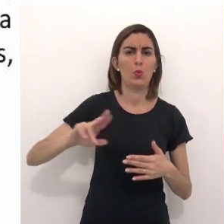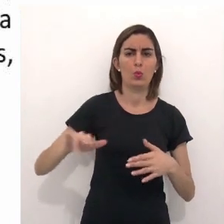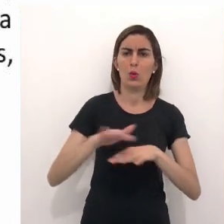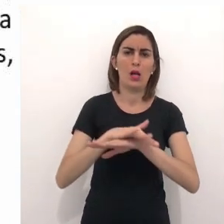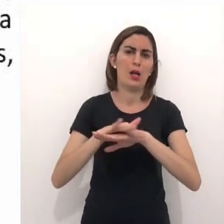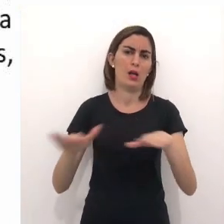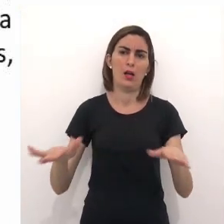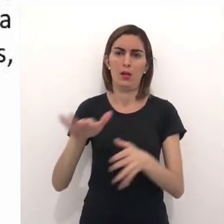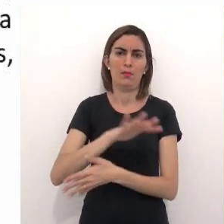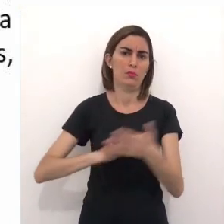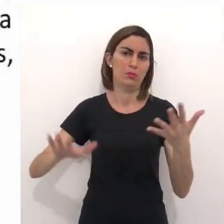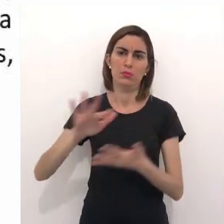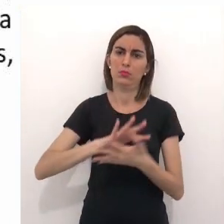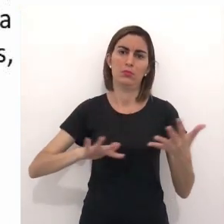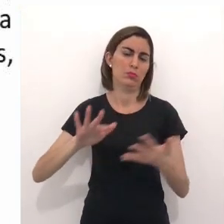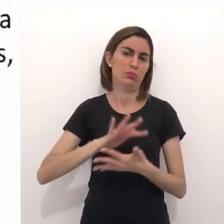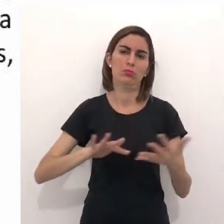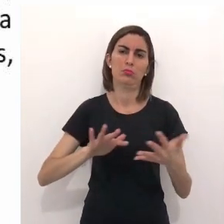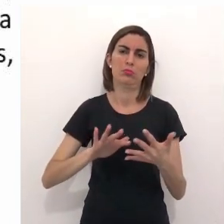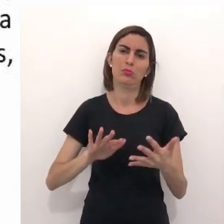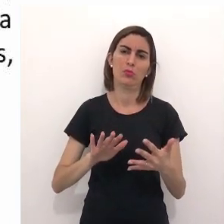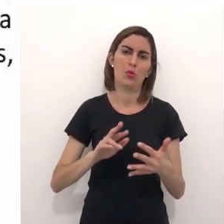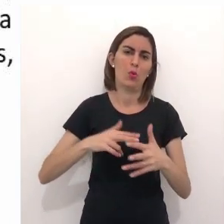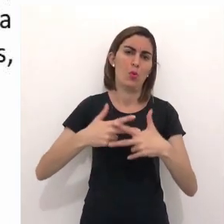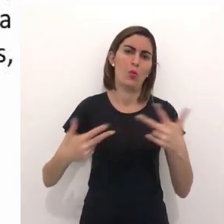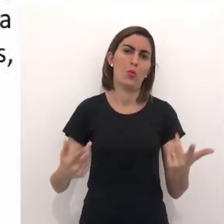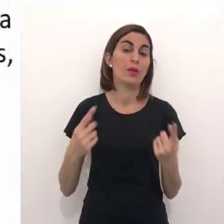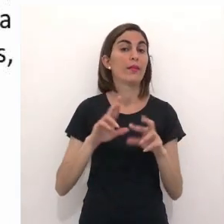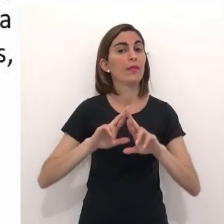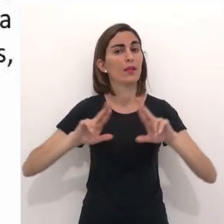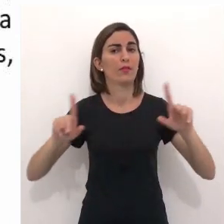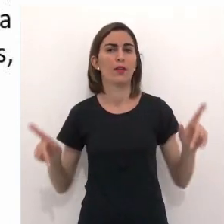revolta. Ao contrário,